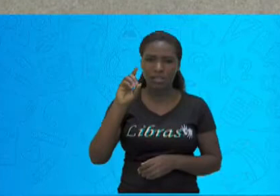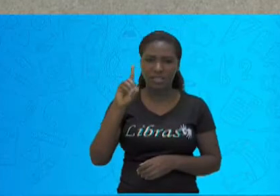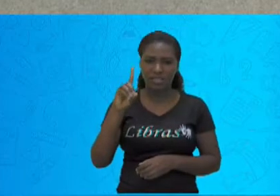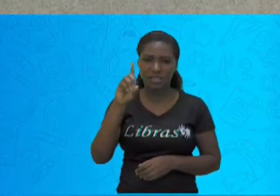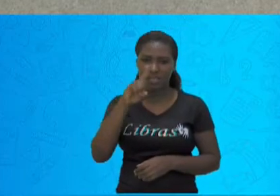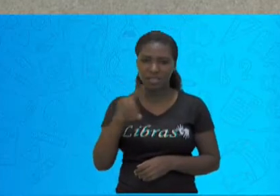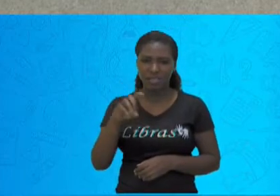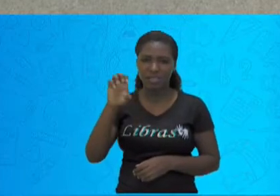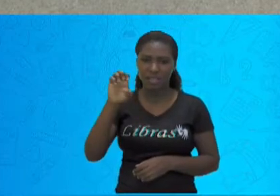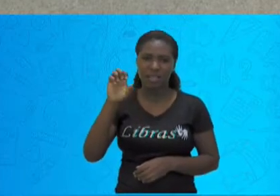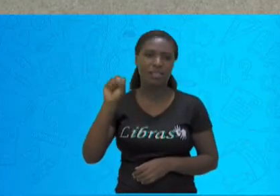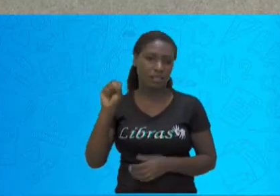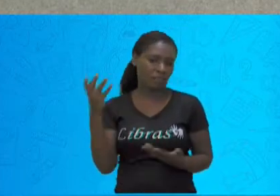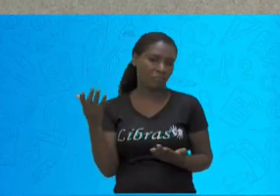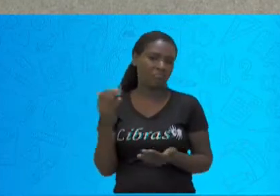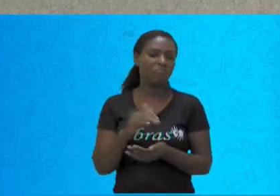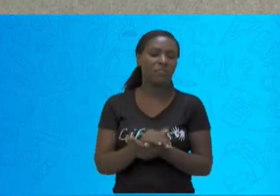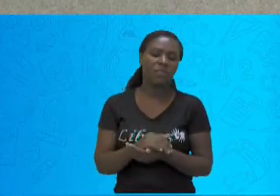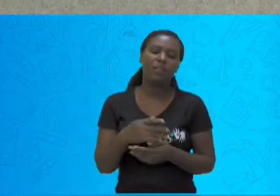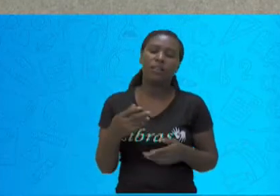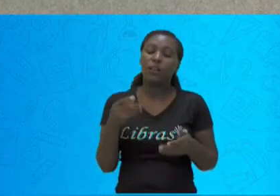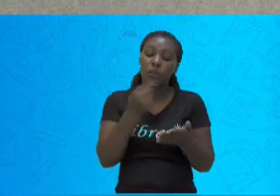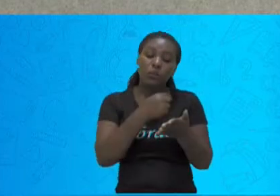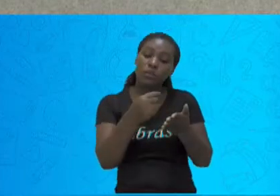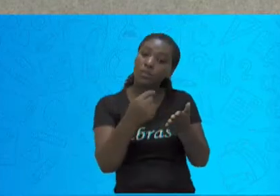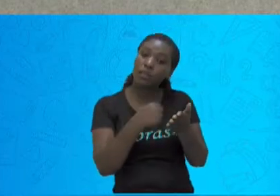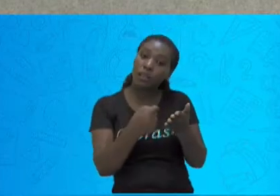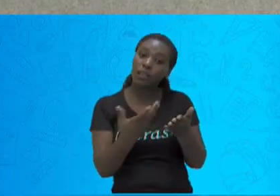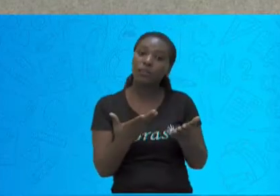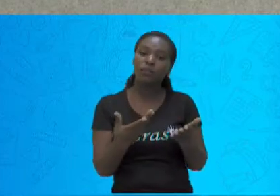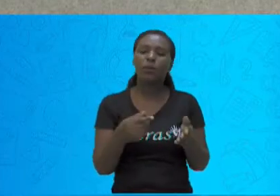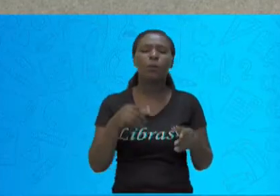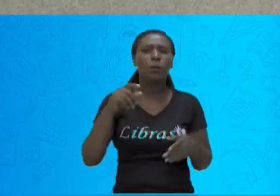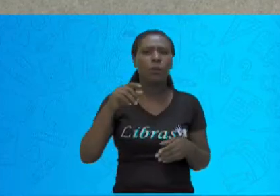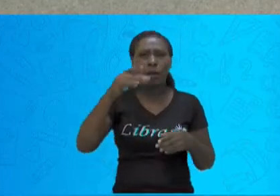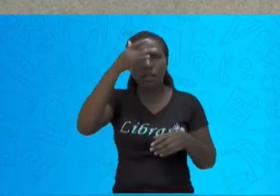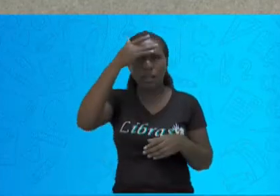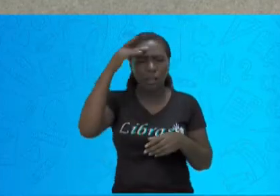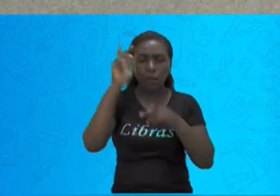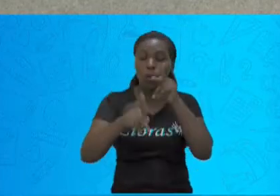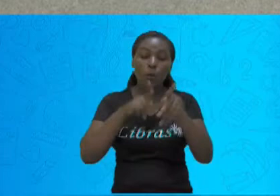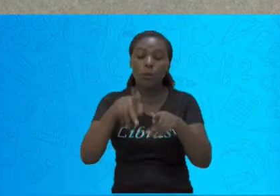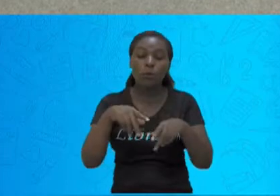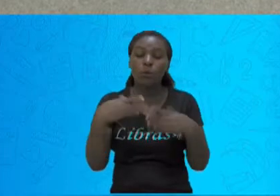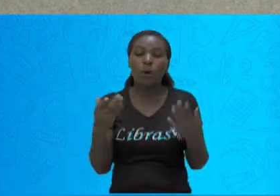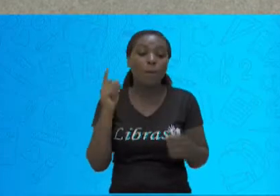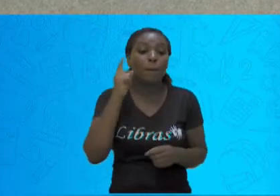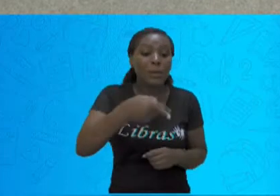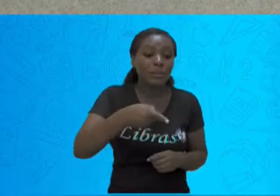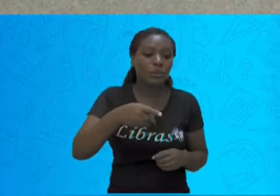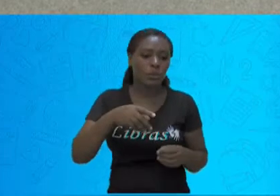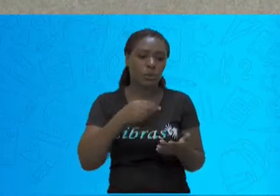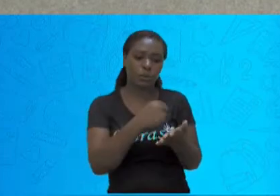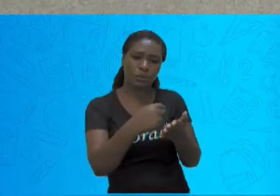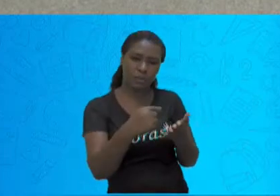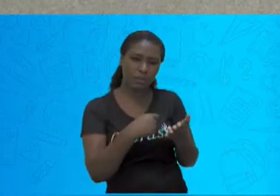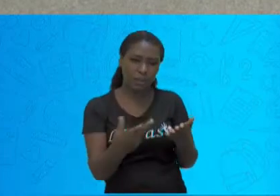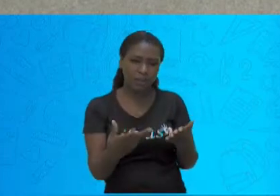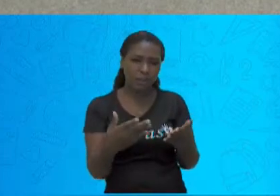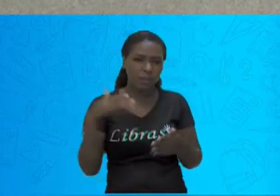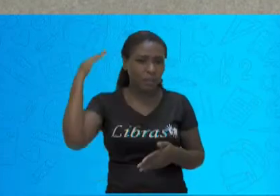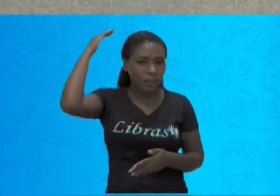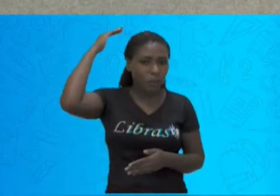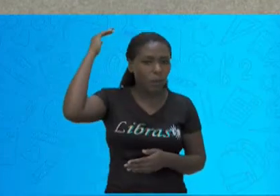a mando dos próprios espanhóis. E dentre desses 4, nós temos o Códice de Dresden, o